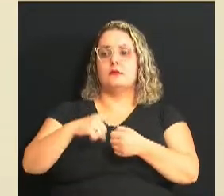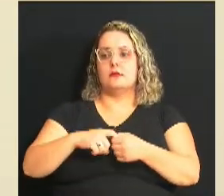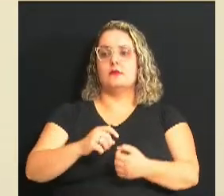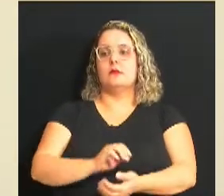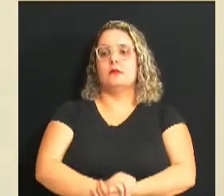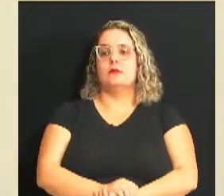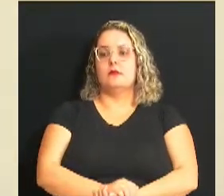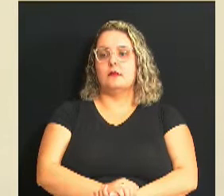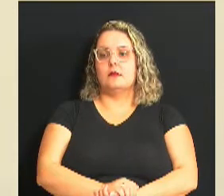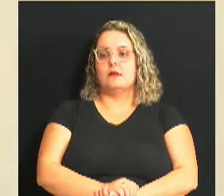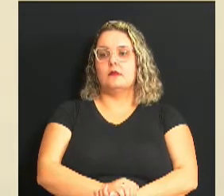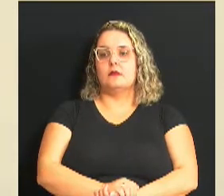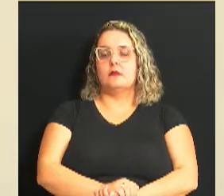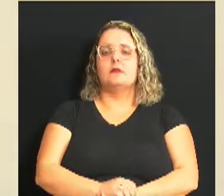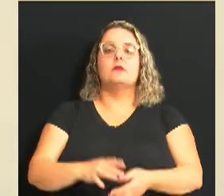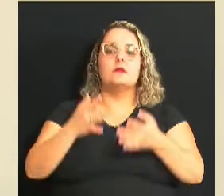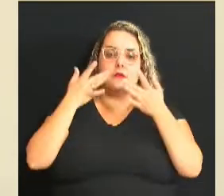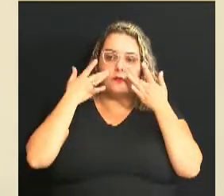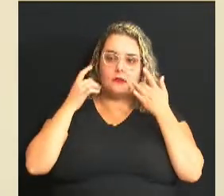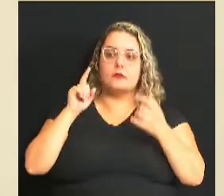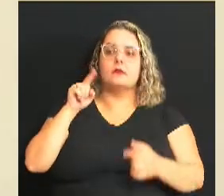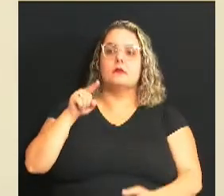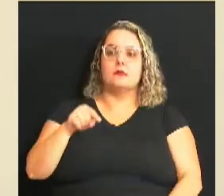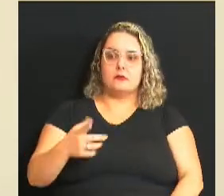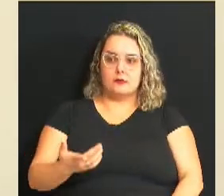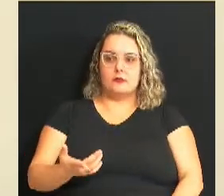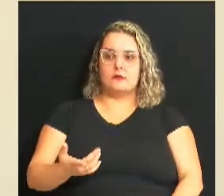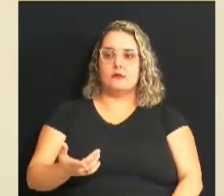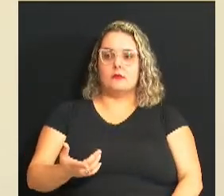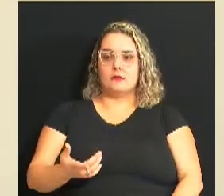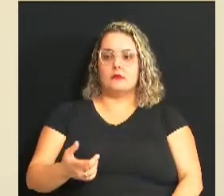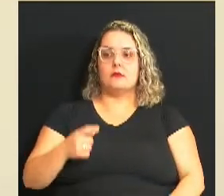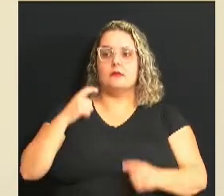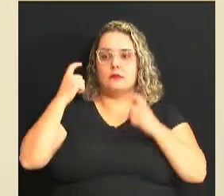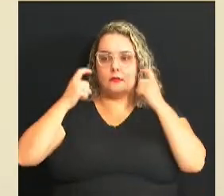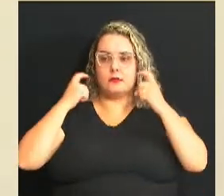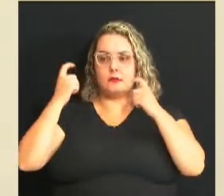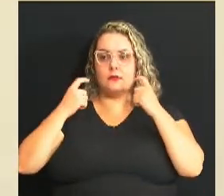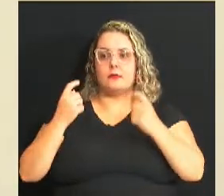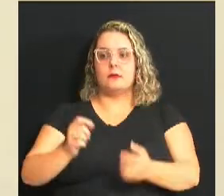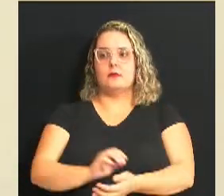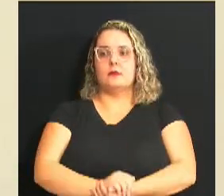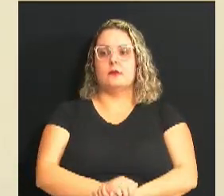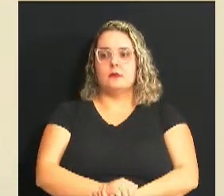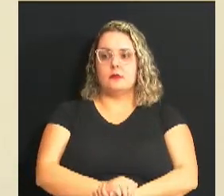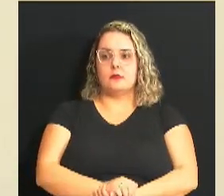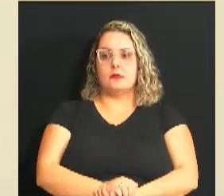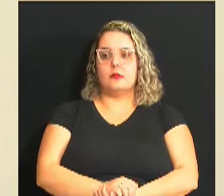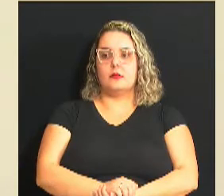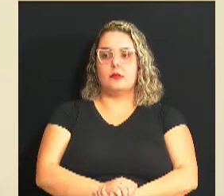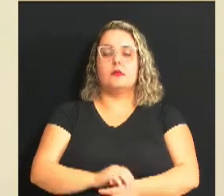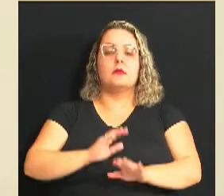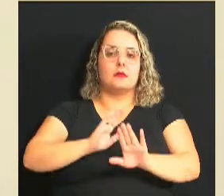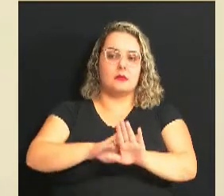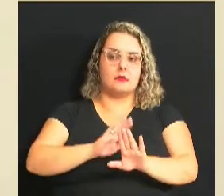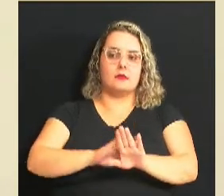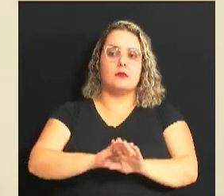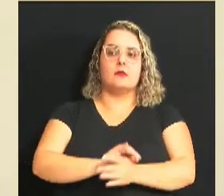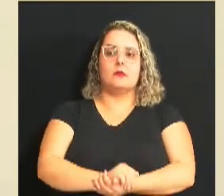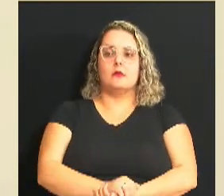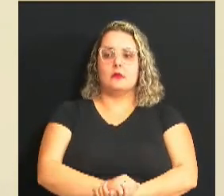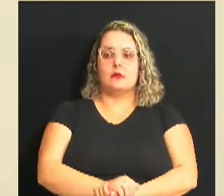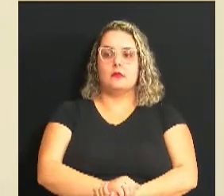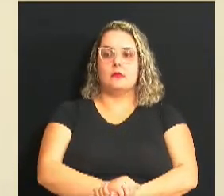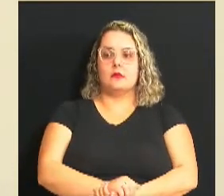Esse assunto dos teatros é um assunto que a gente tem uma preocupação muito grande, é uma atividade que a gente